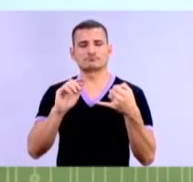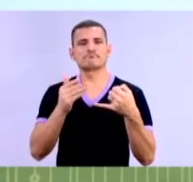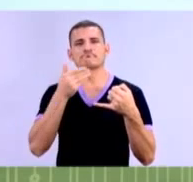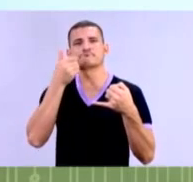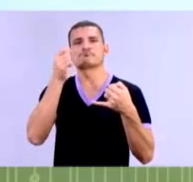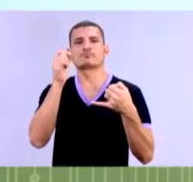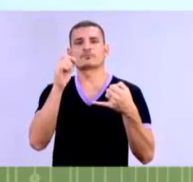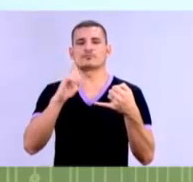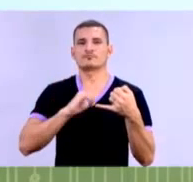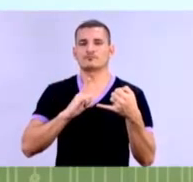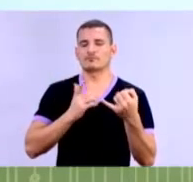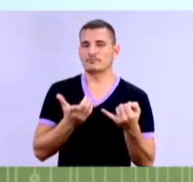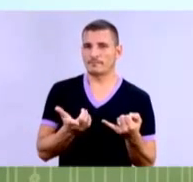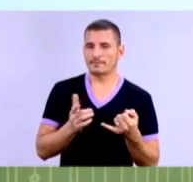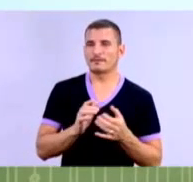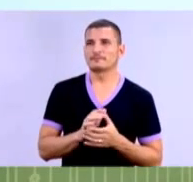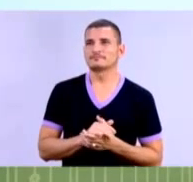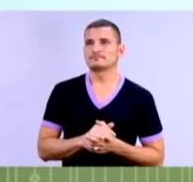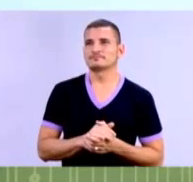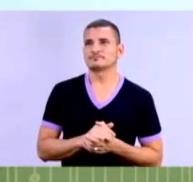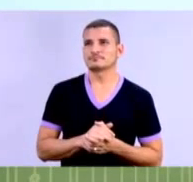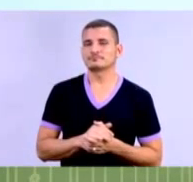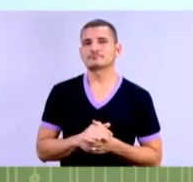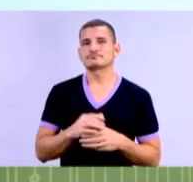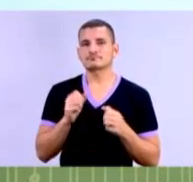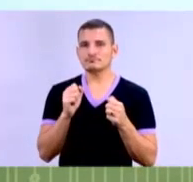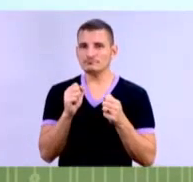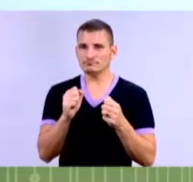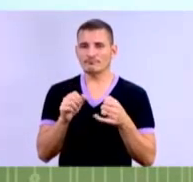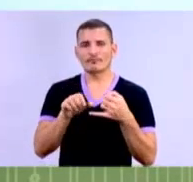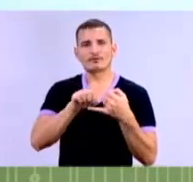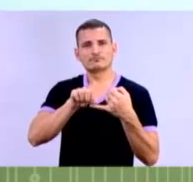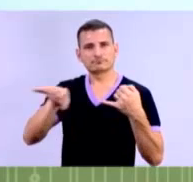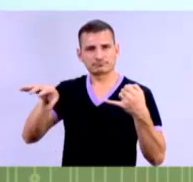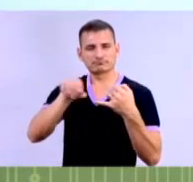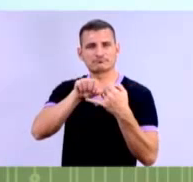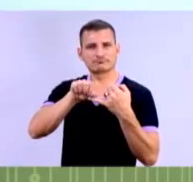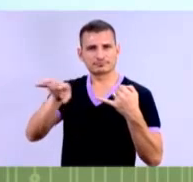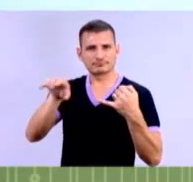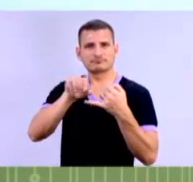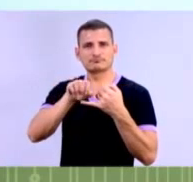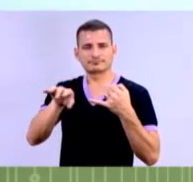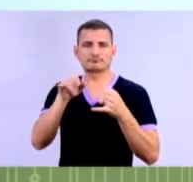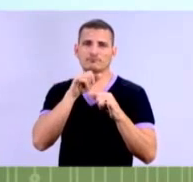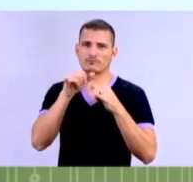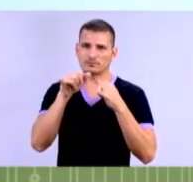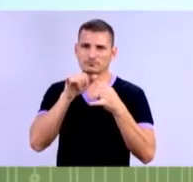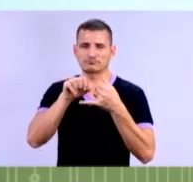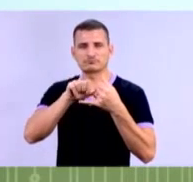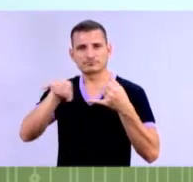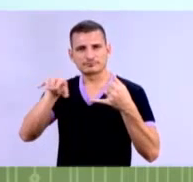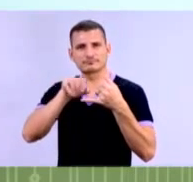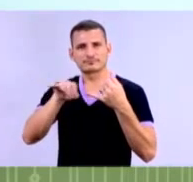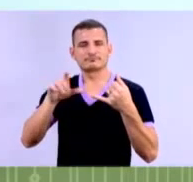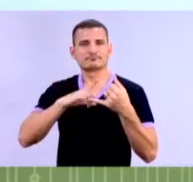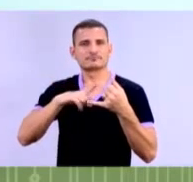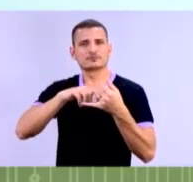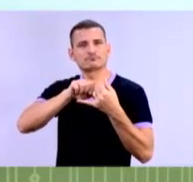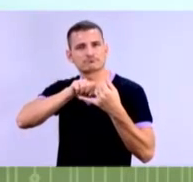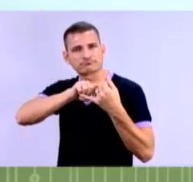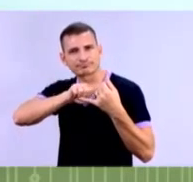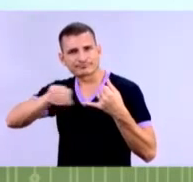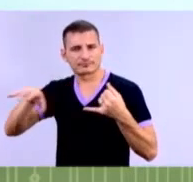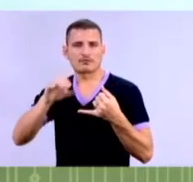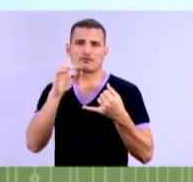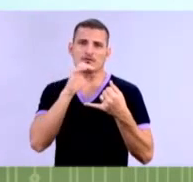menor interferência, a gente pode trafegar um fluxo maior de informação, ou seja, ter mais